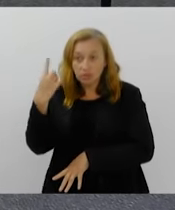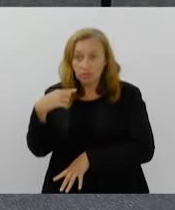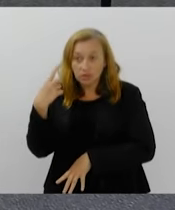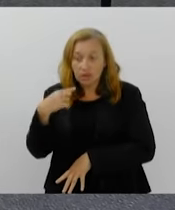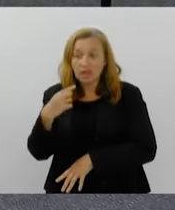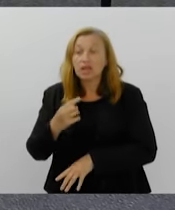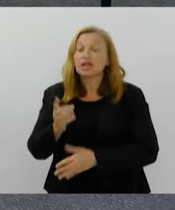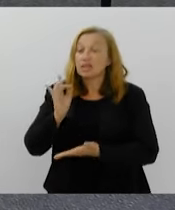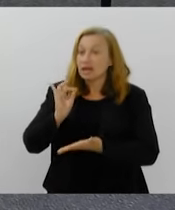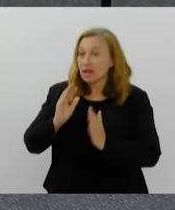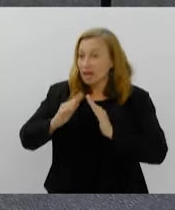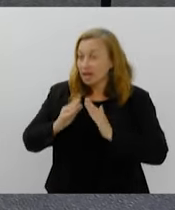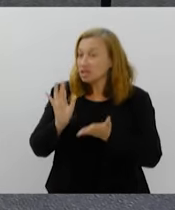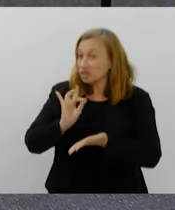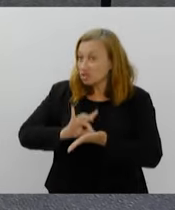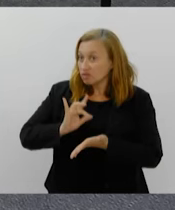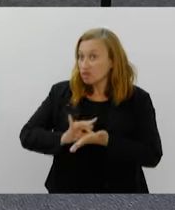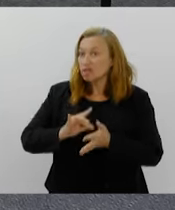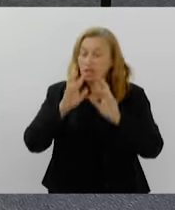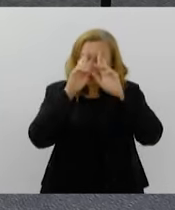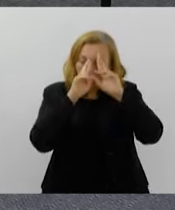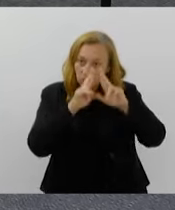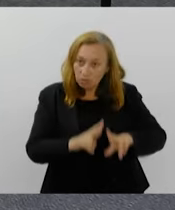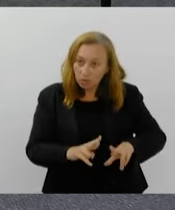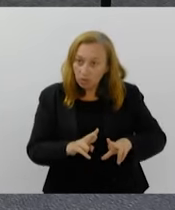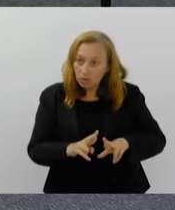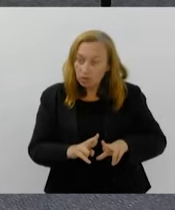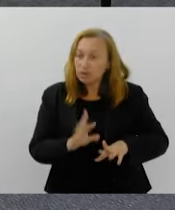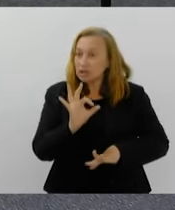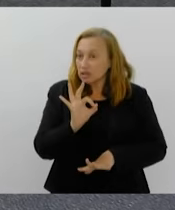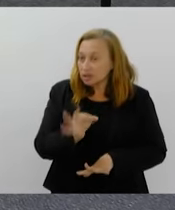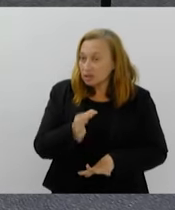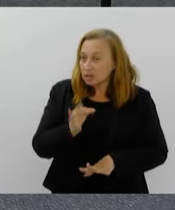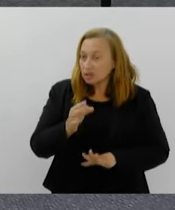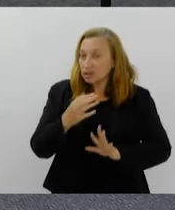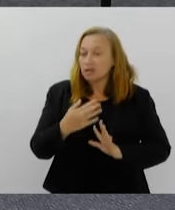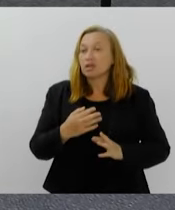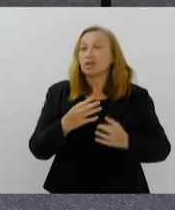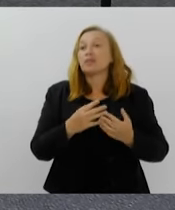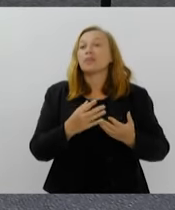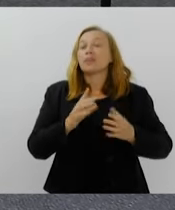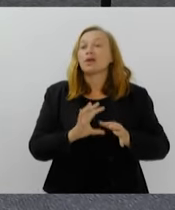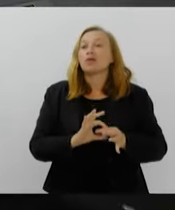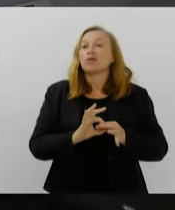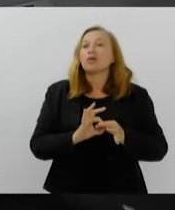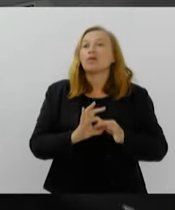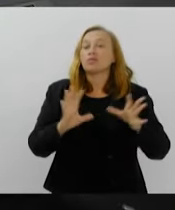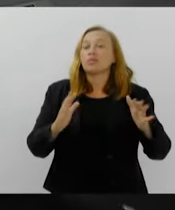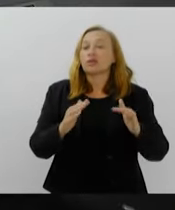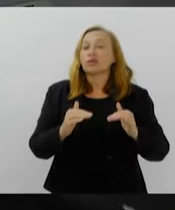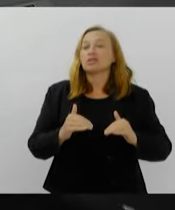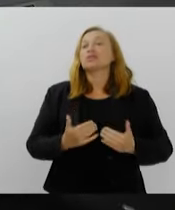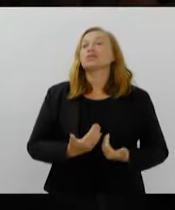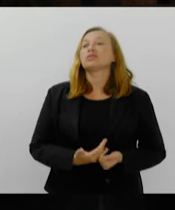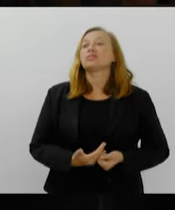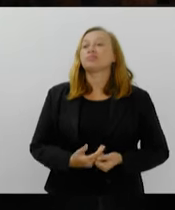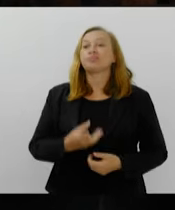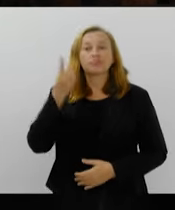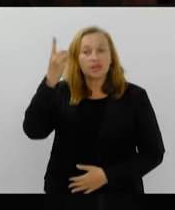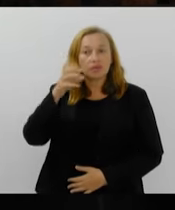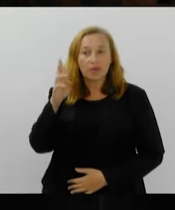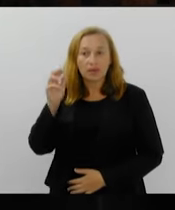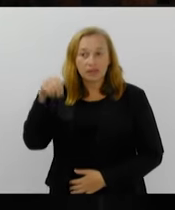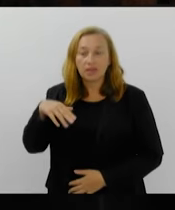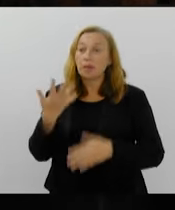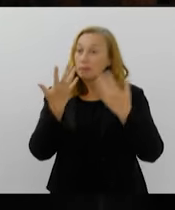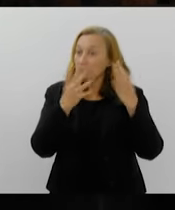verdade ser uma casa respeitosa e uma casa que de fato representa esse processo democrático Muito obrigado Deputado jord Parabéns